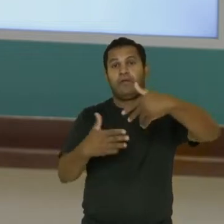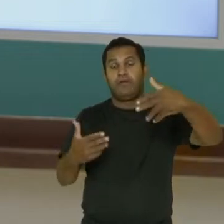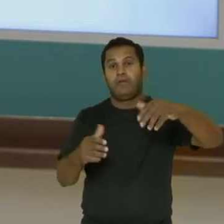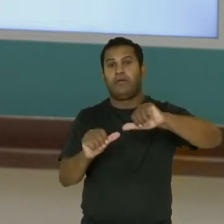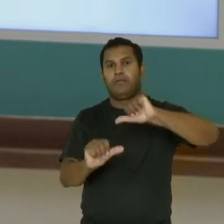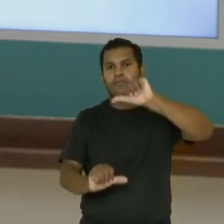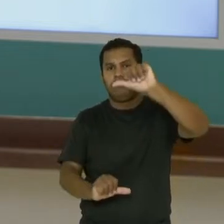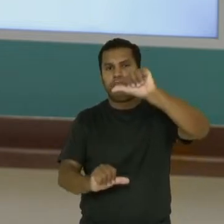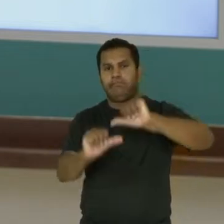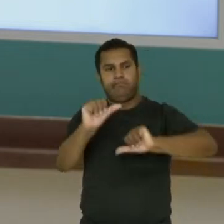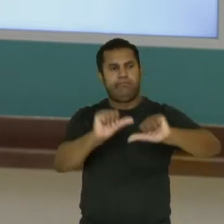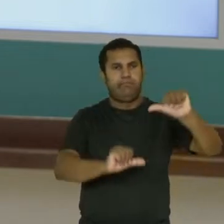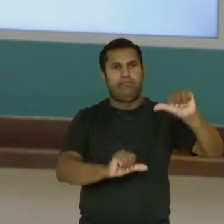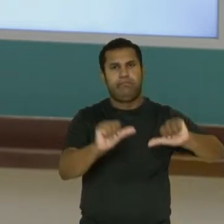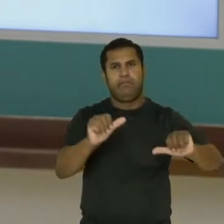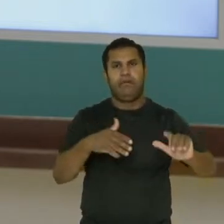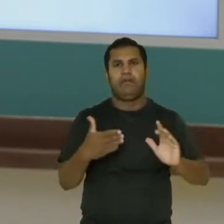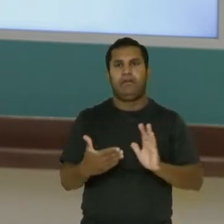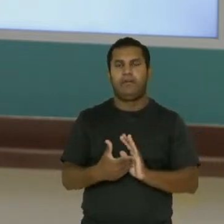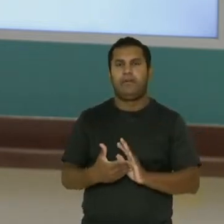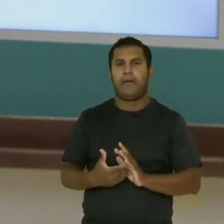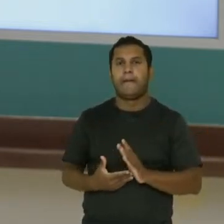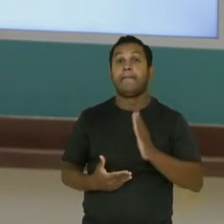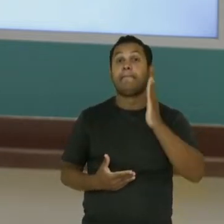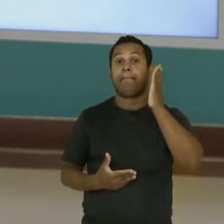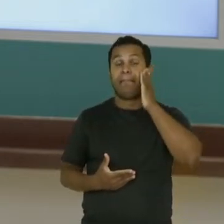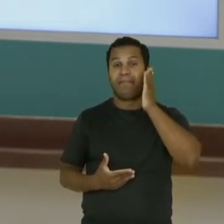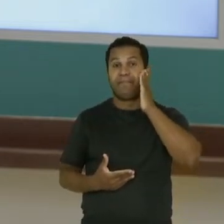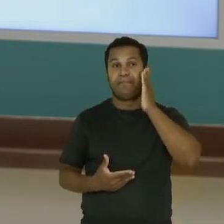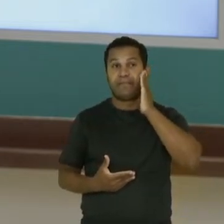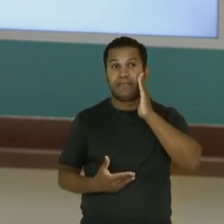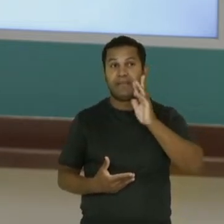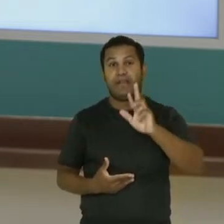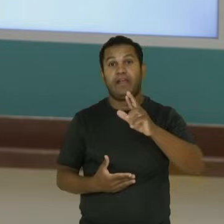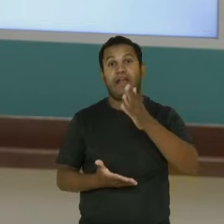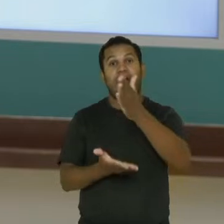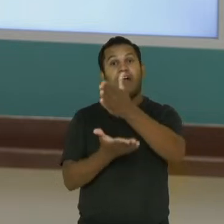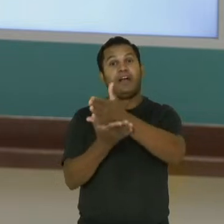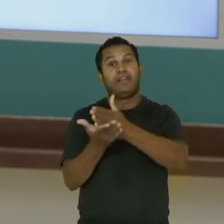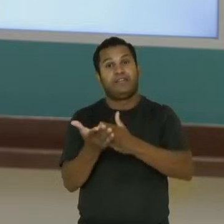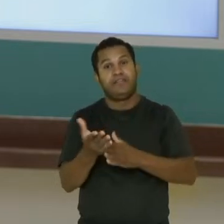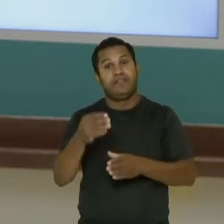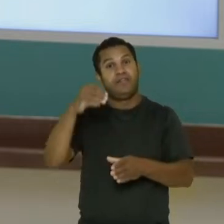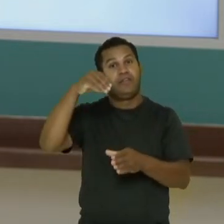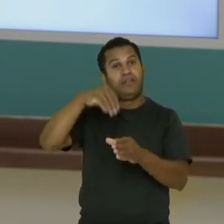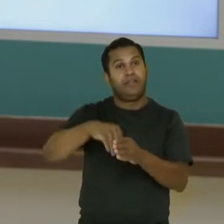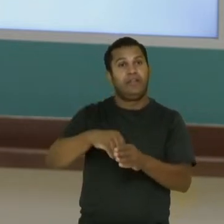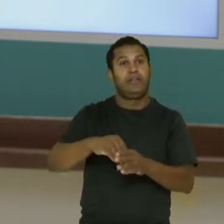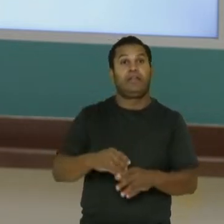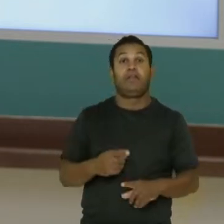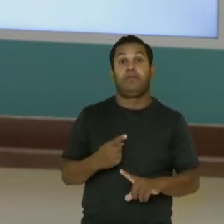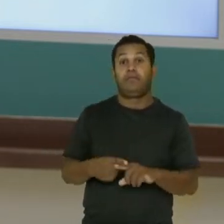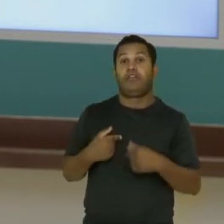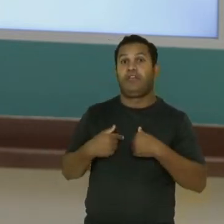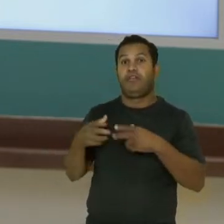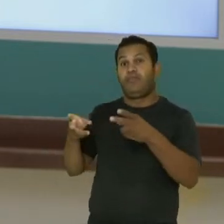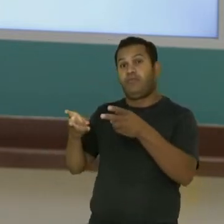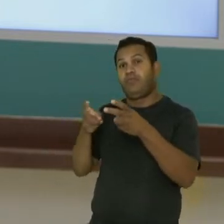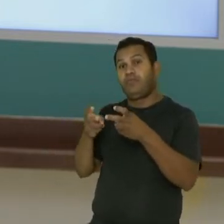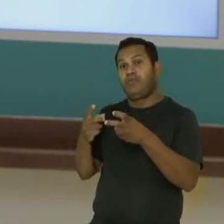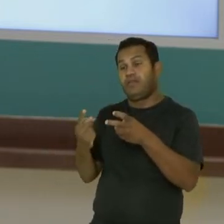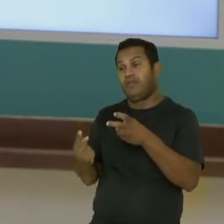ser diferente. Por que o que eu considerei, aqui o fator que eu considerei, o critério que eu considerei, foi